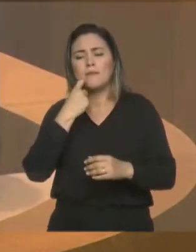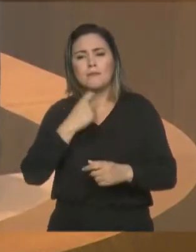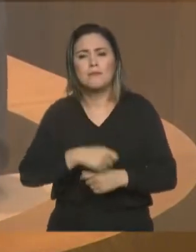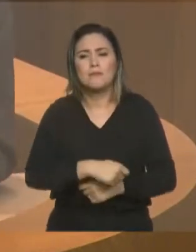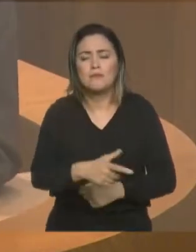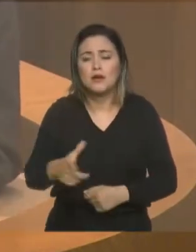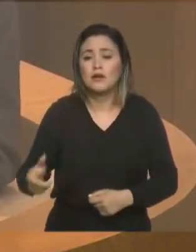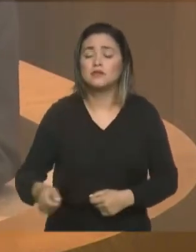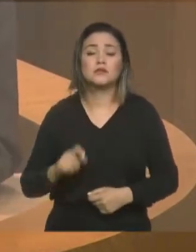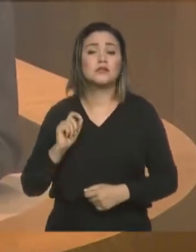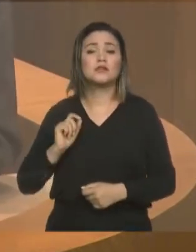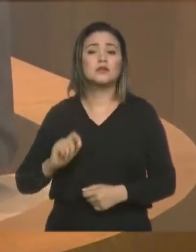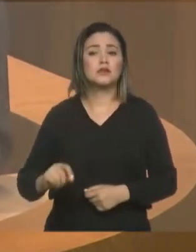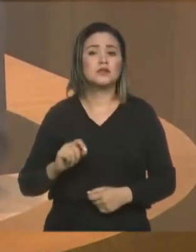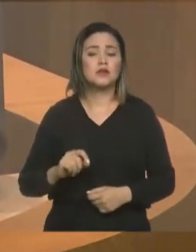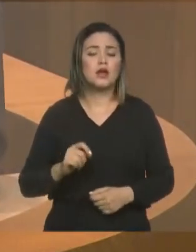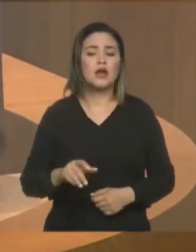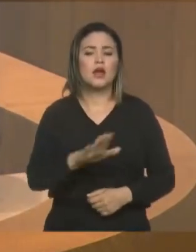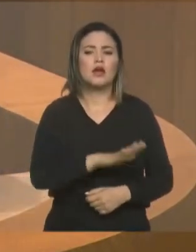Então, presidente,